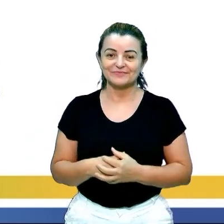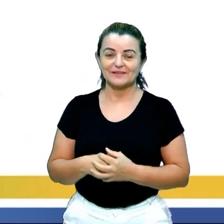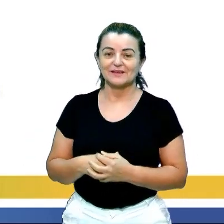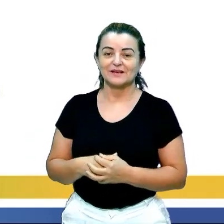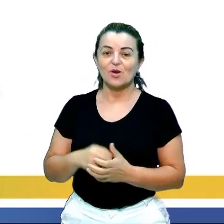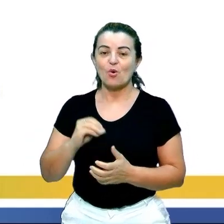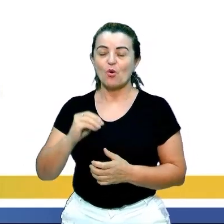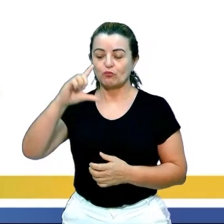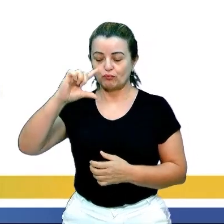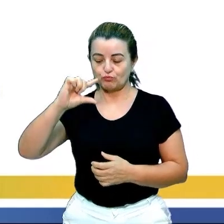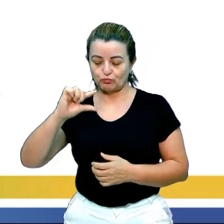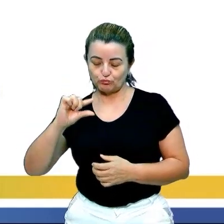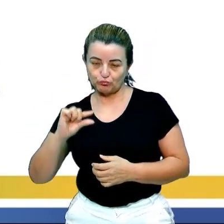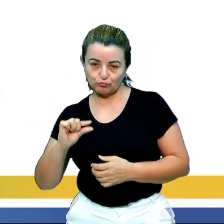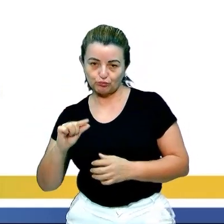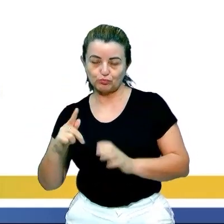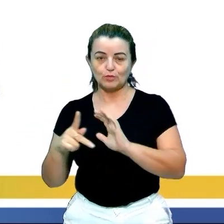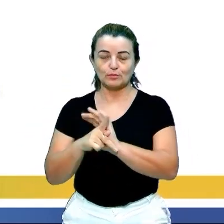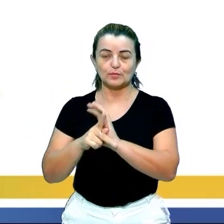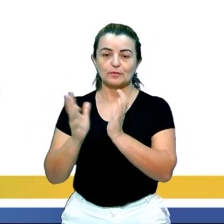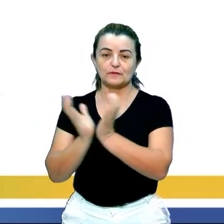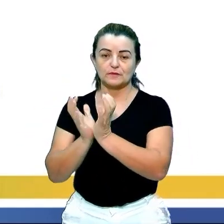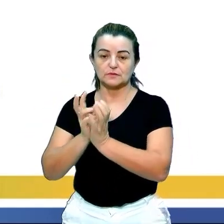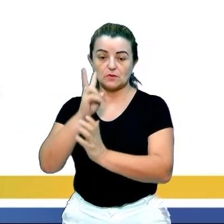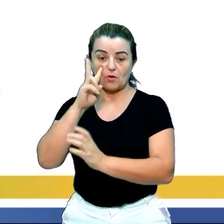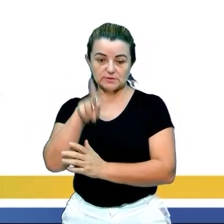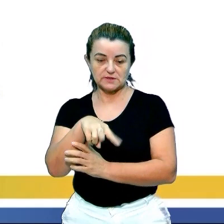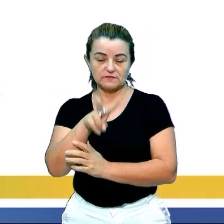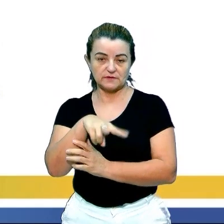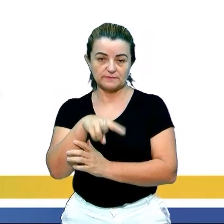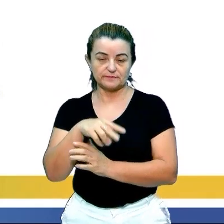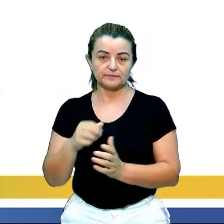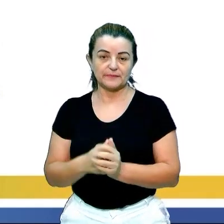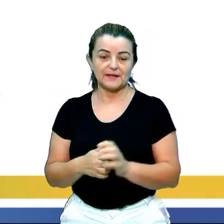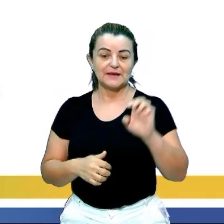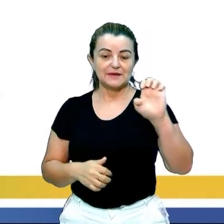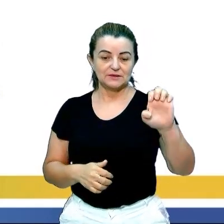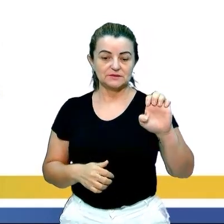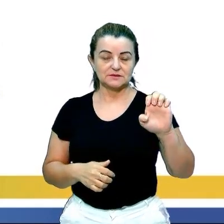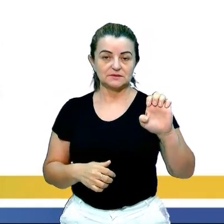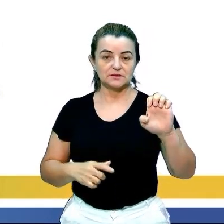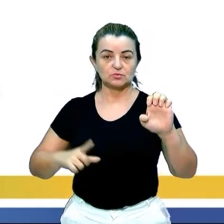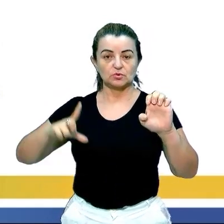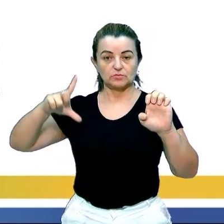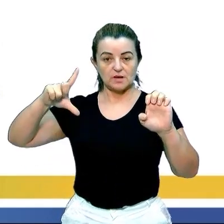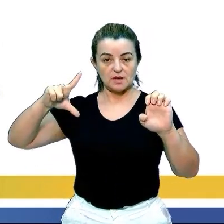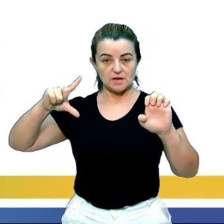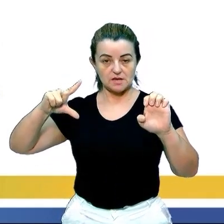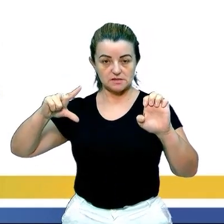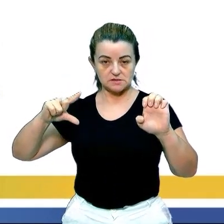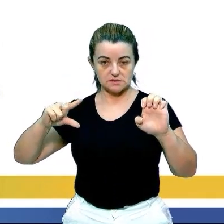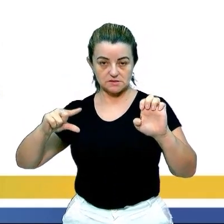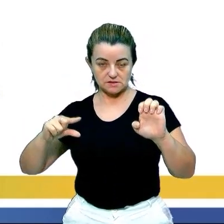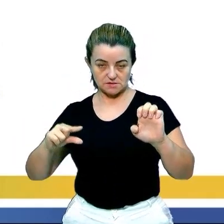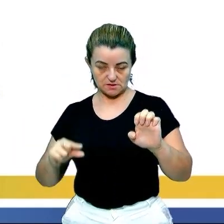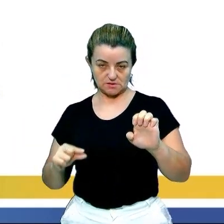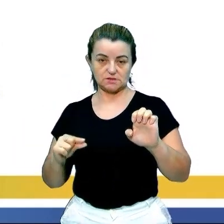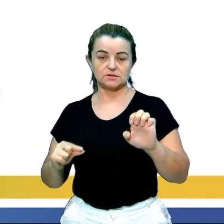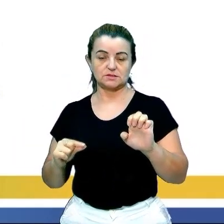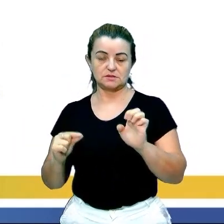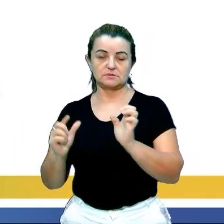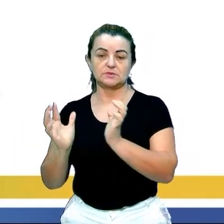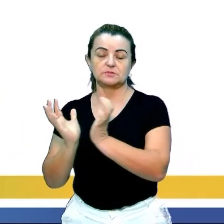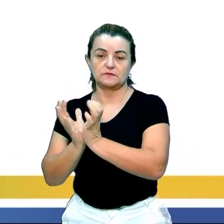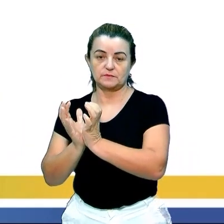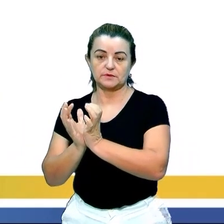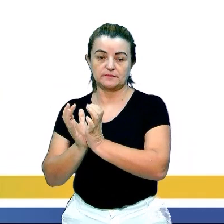Ou decrescente em uma mesma família? É só observar, pessoal. Os átomos estão diminuindo na mesma família. Começa grandão e termina